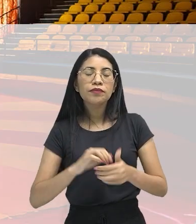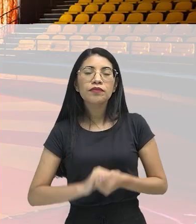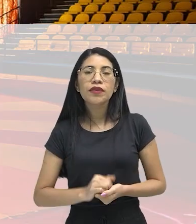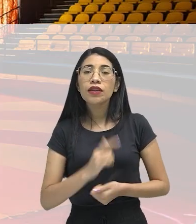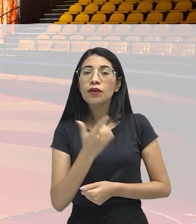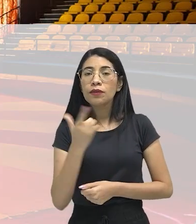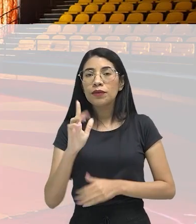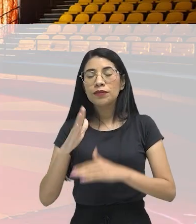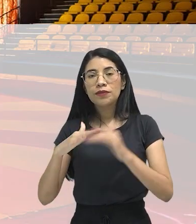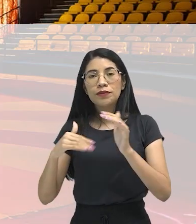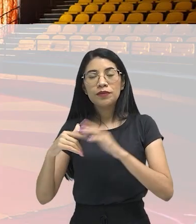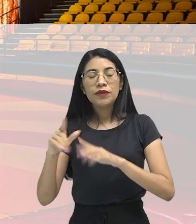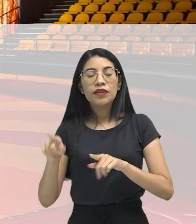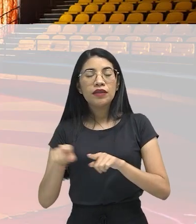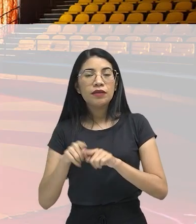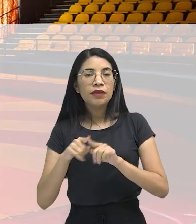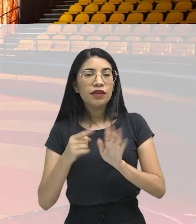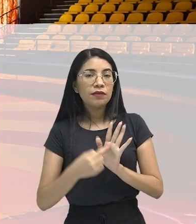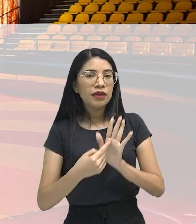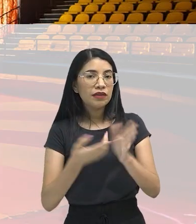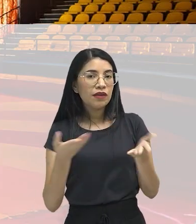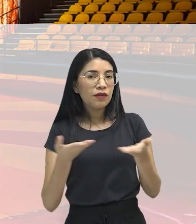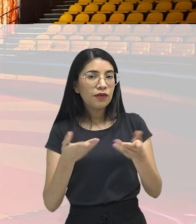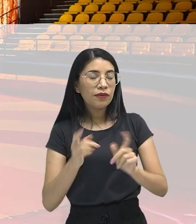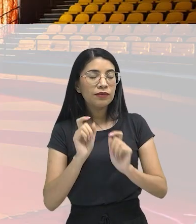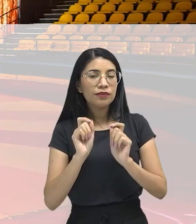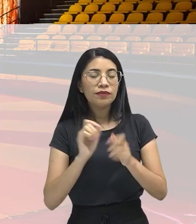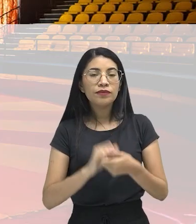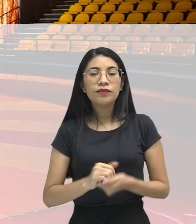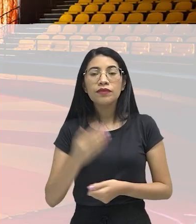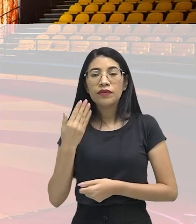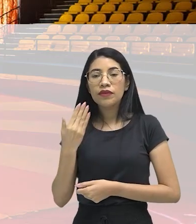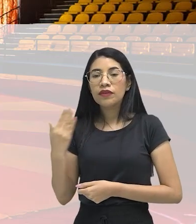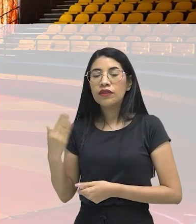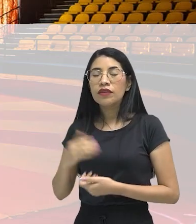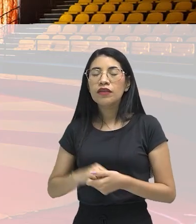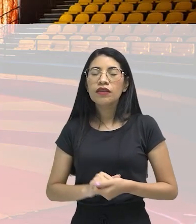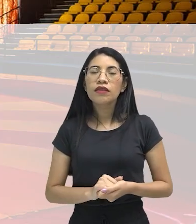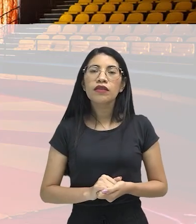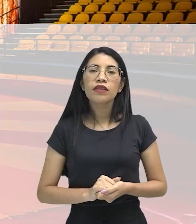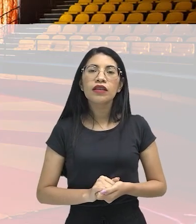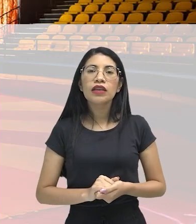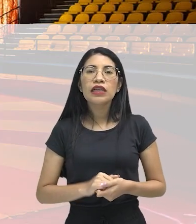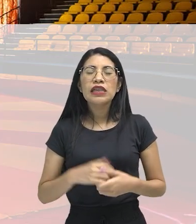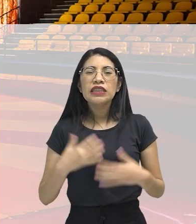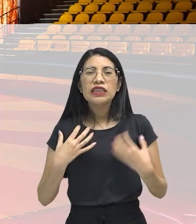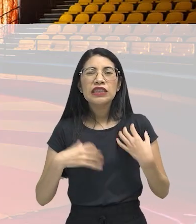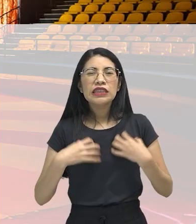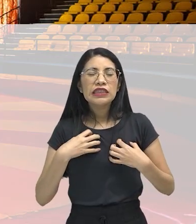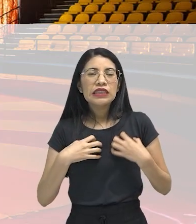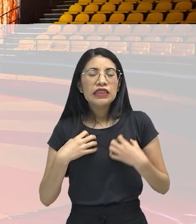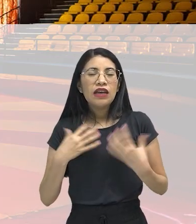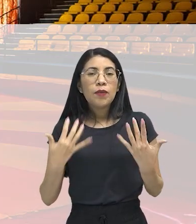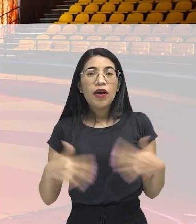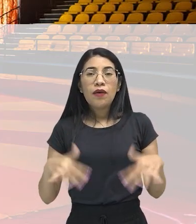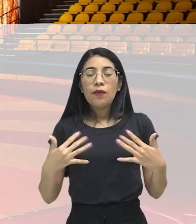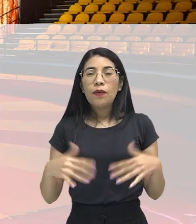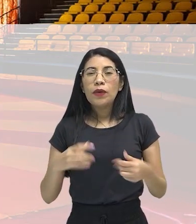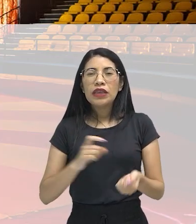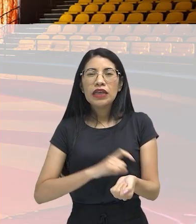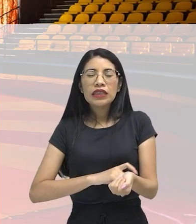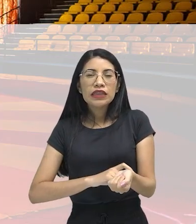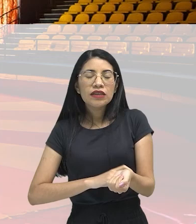Um outro profissional que eu quero apresentar para vocês, esse causa para a gente um pouco de arrepio, às vezes